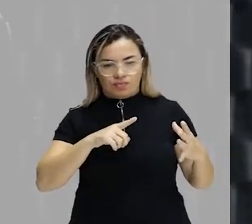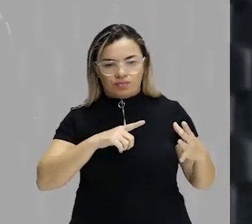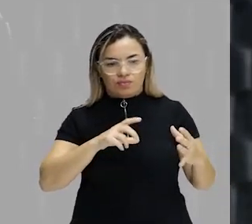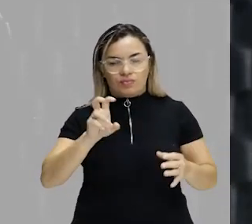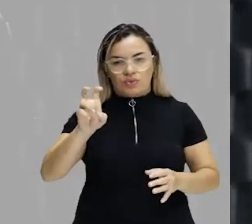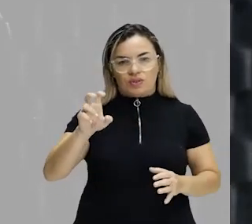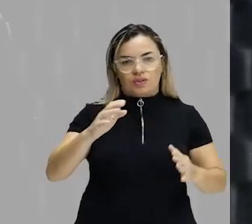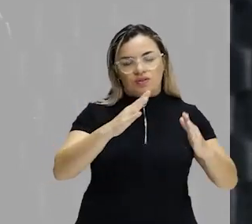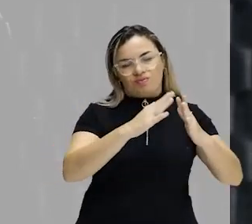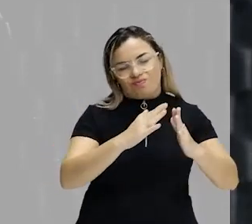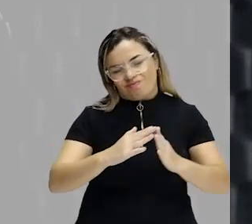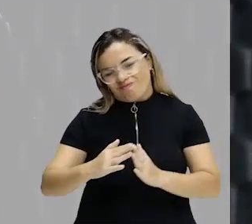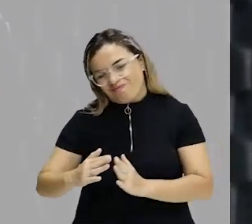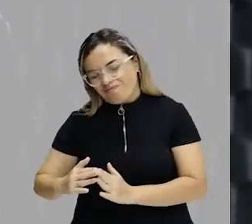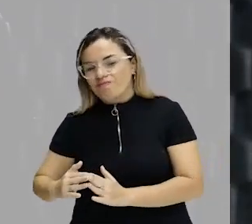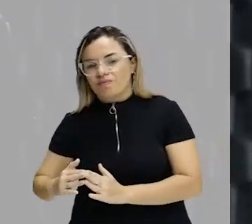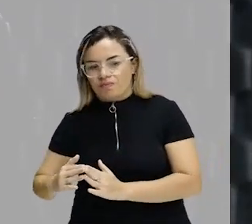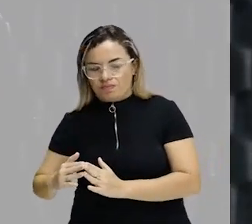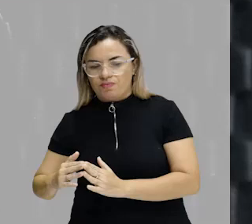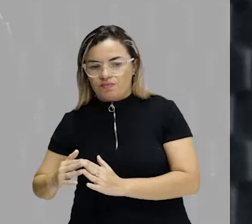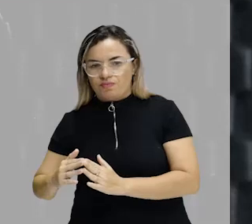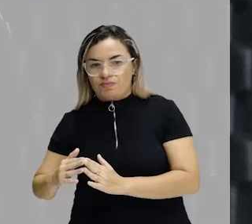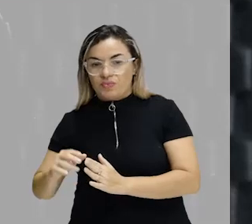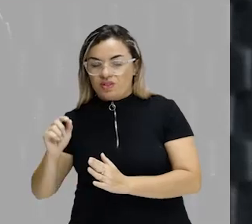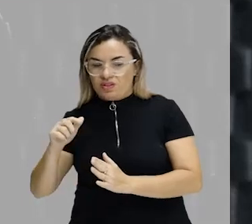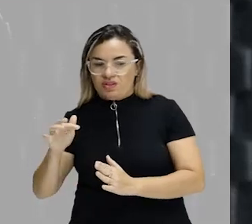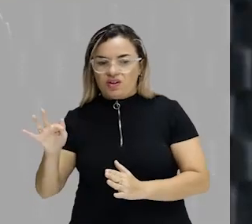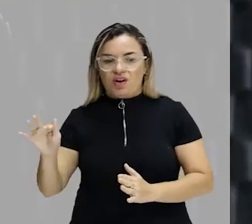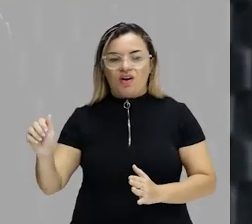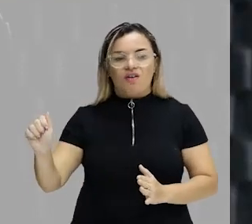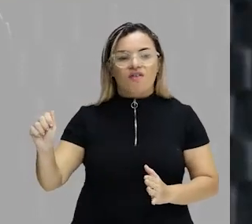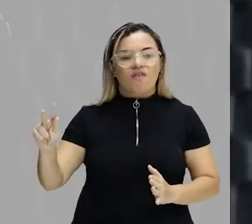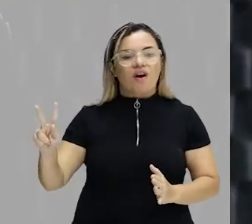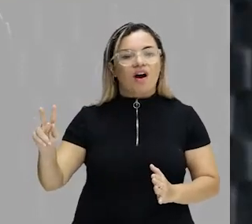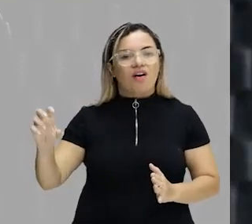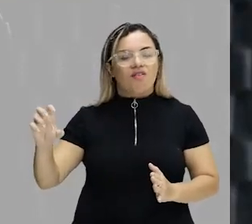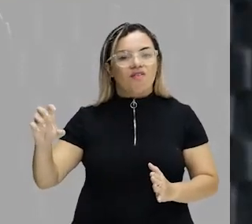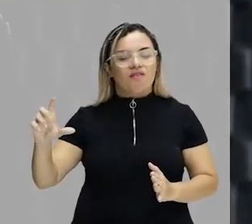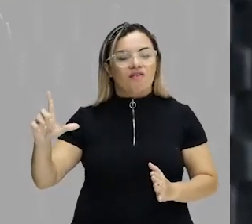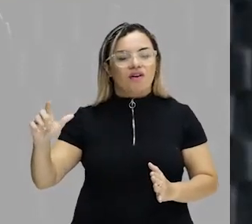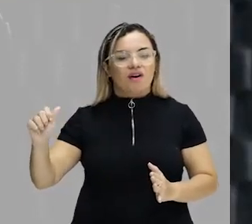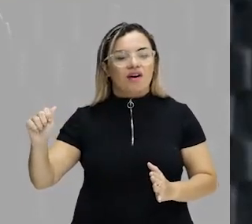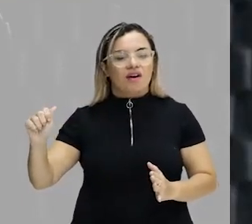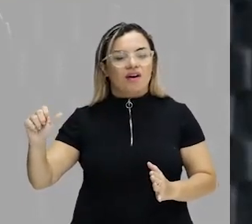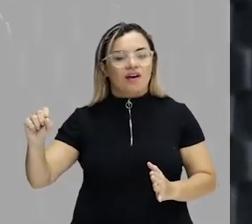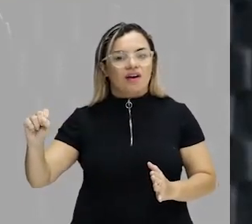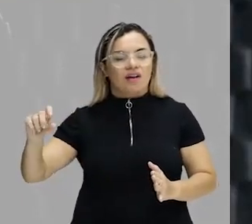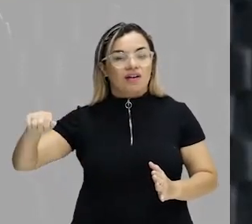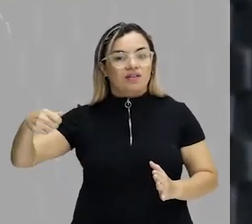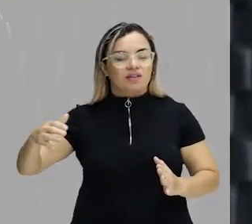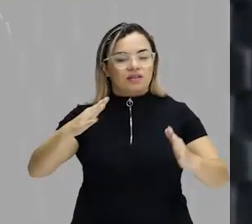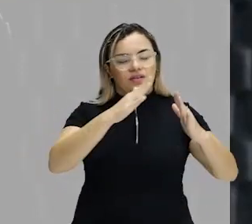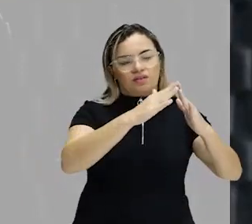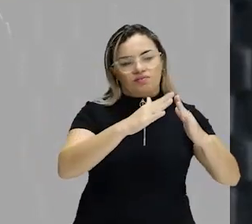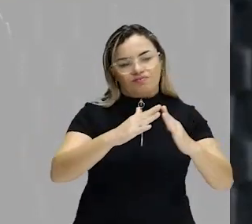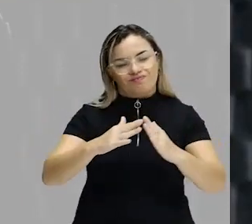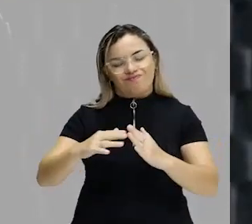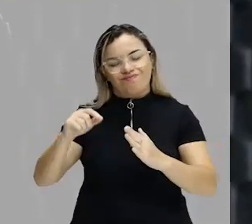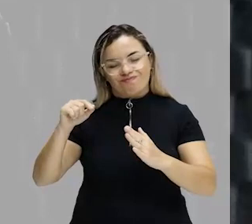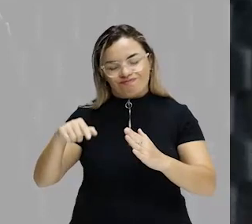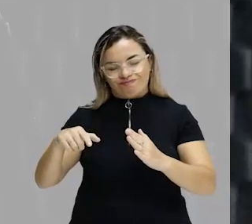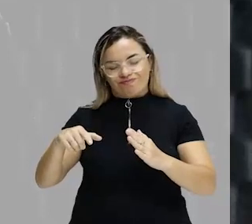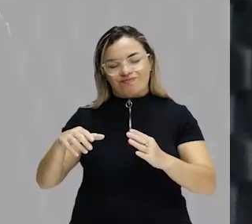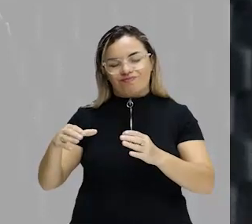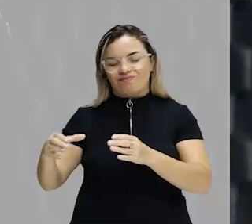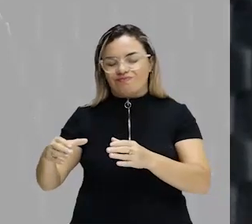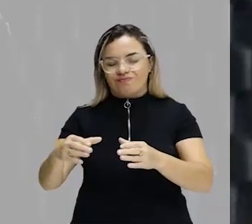favelas. E favela é um ambiente onde as pessoas que não